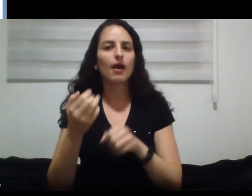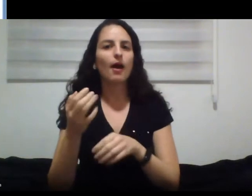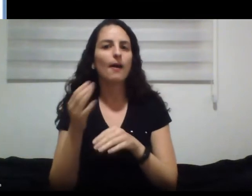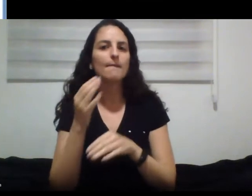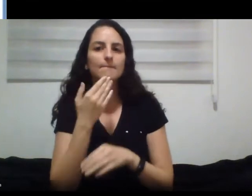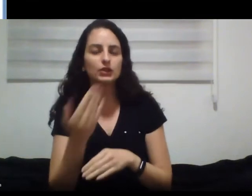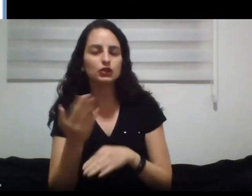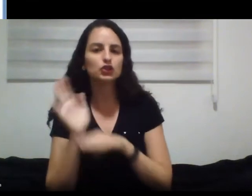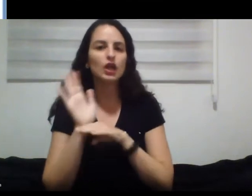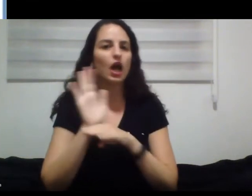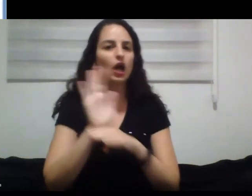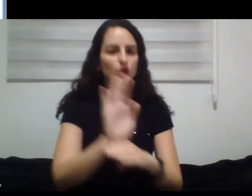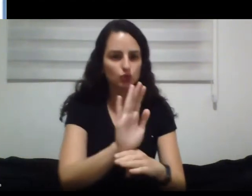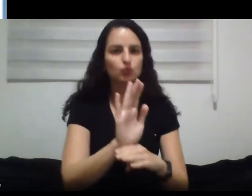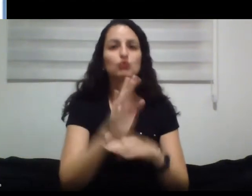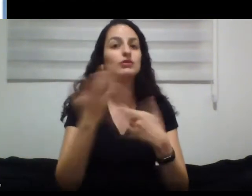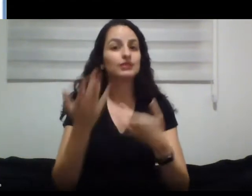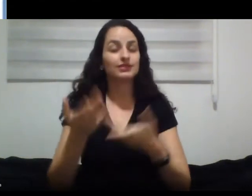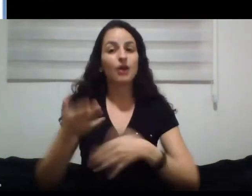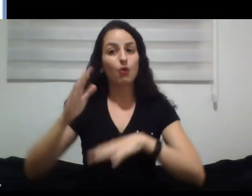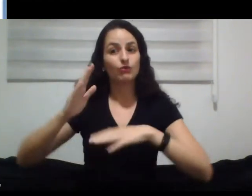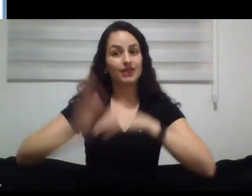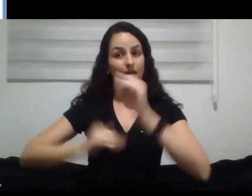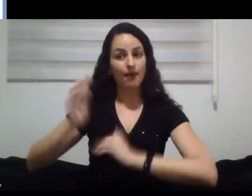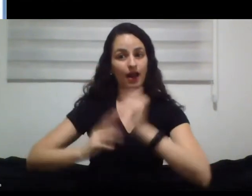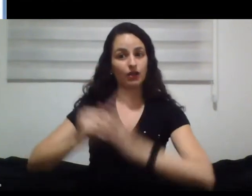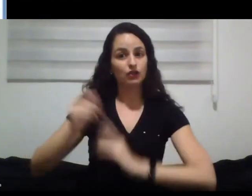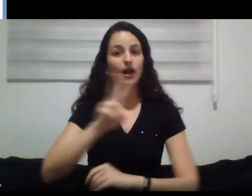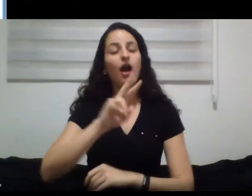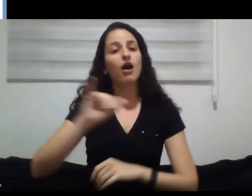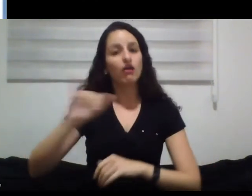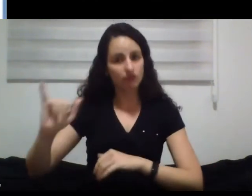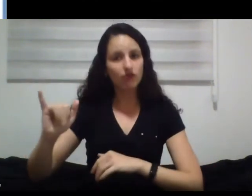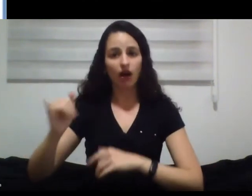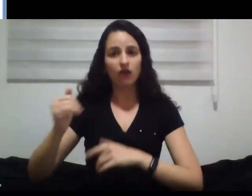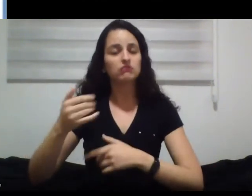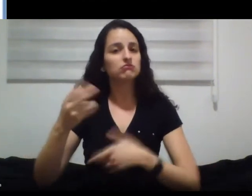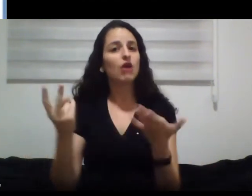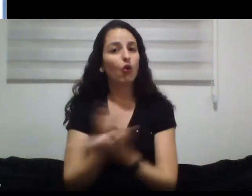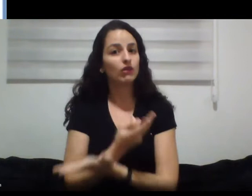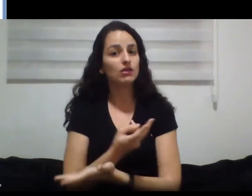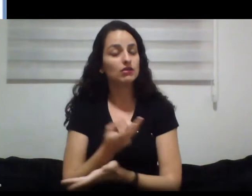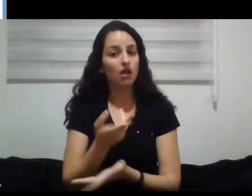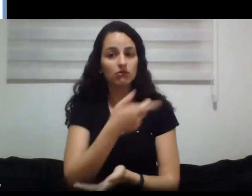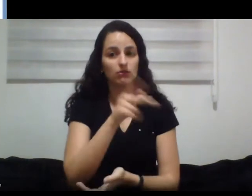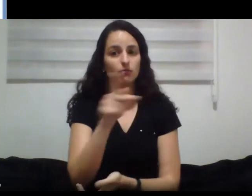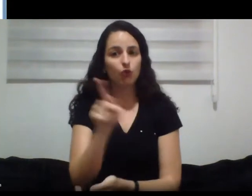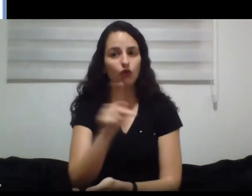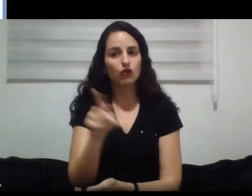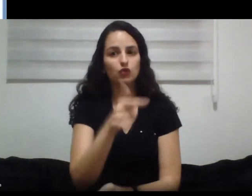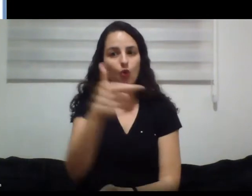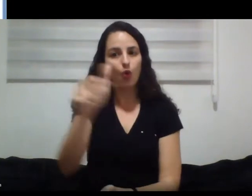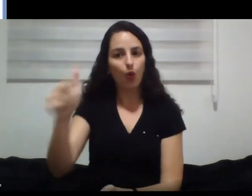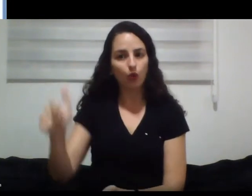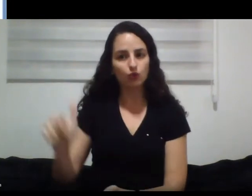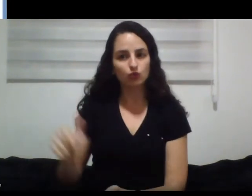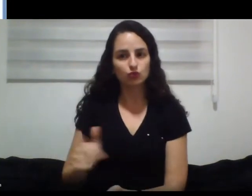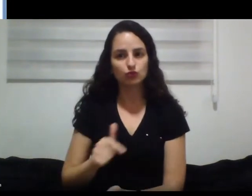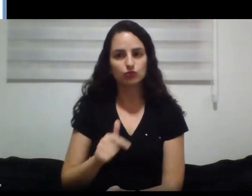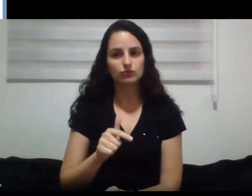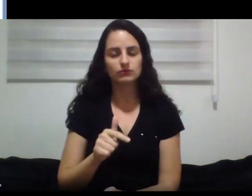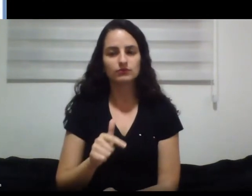terceirizar o ensino, né, professor? Exato, essa palavra, jogar para outro, eu acho legal isso, eu achei muito providencial